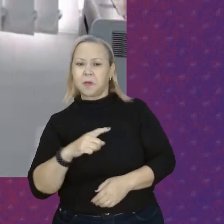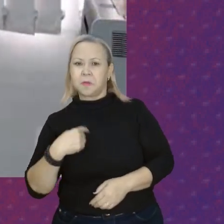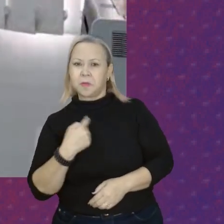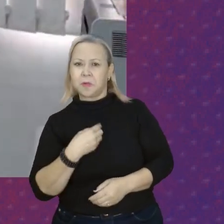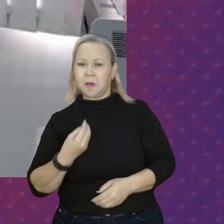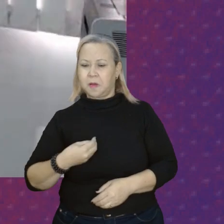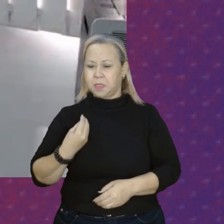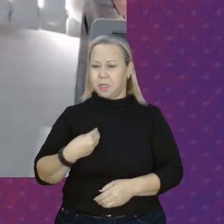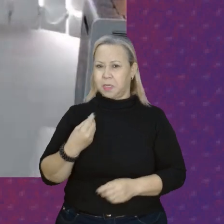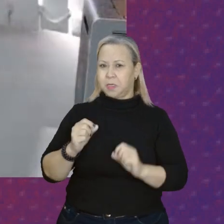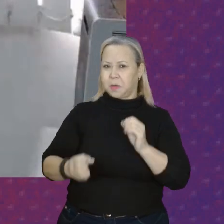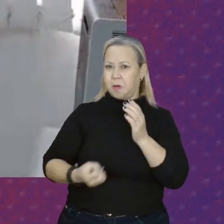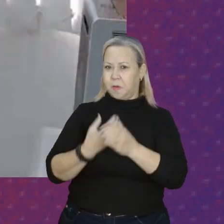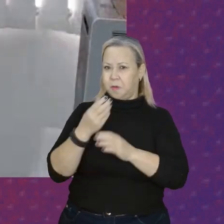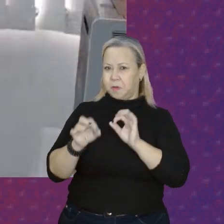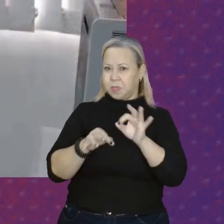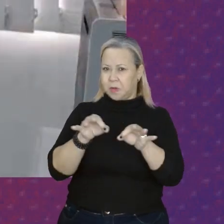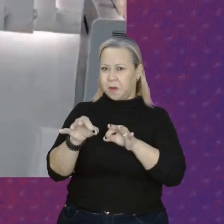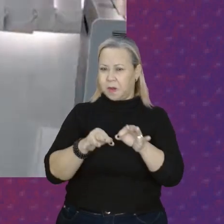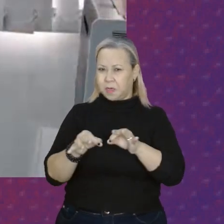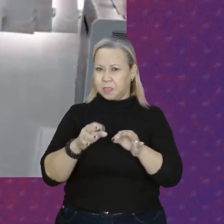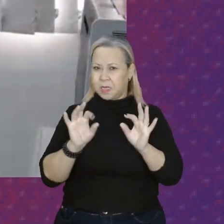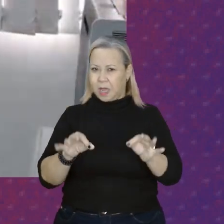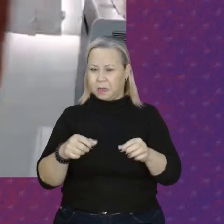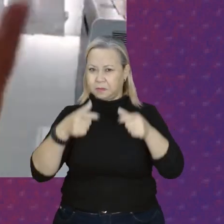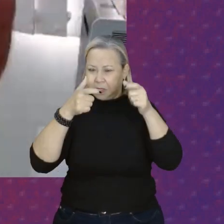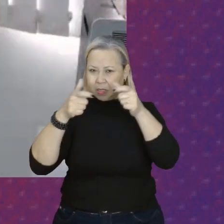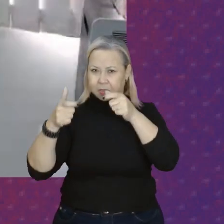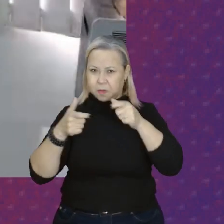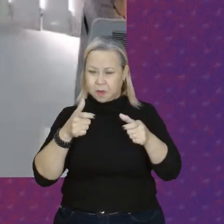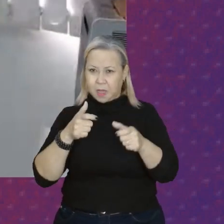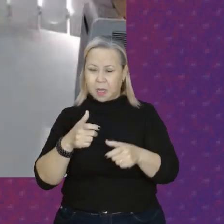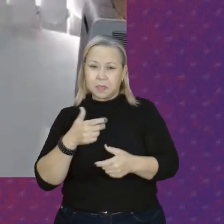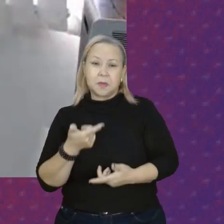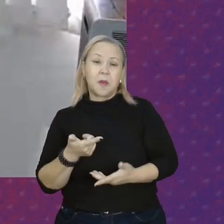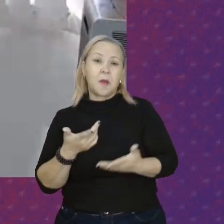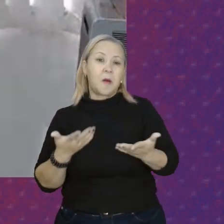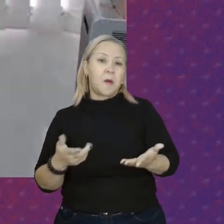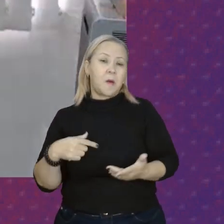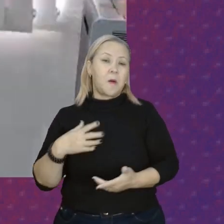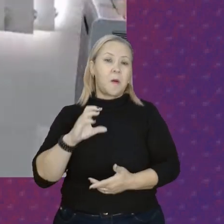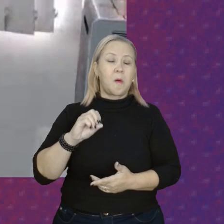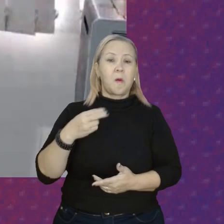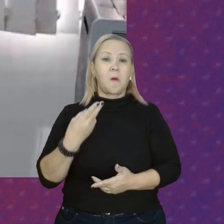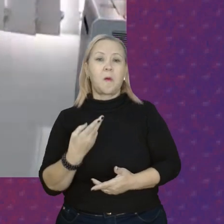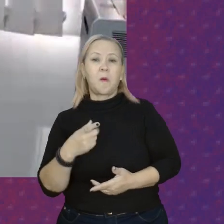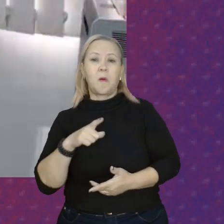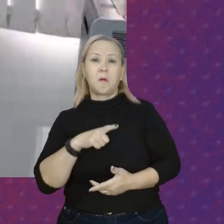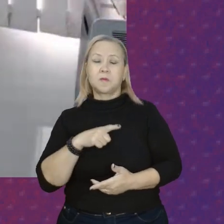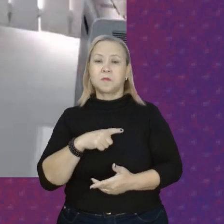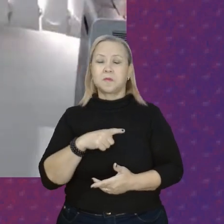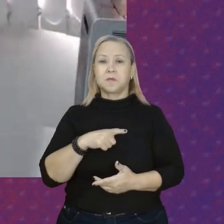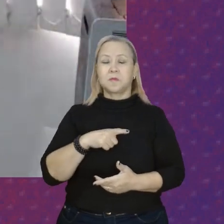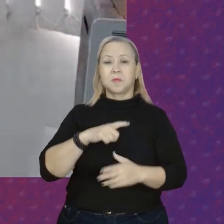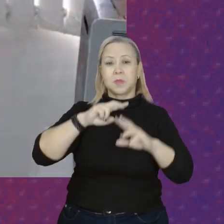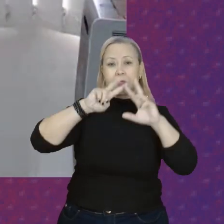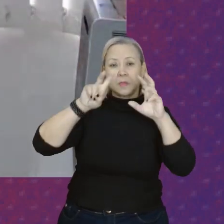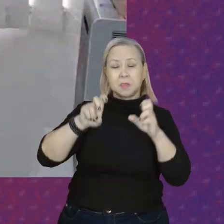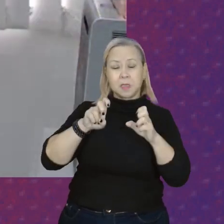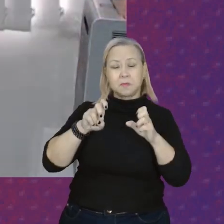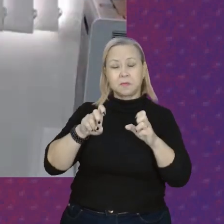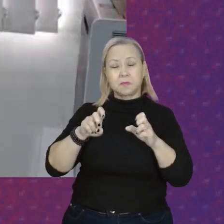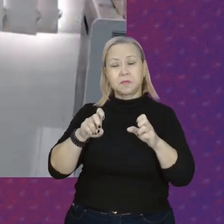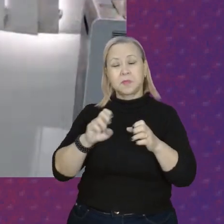a constituir esses tetos de vidro também, ou ajudando a fortalecer esses tetos de vidro, que até nos